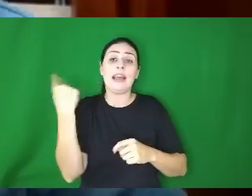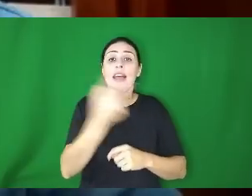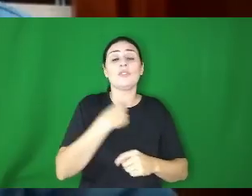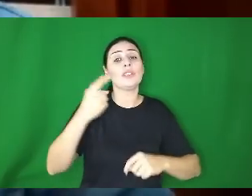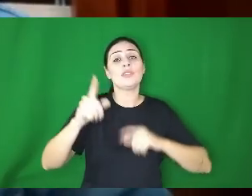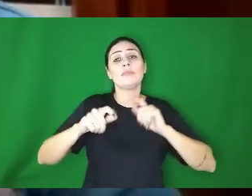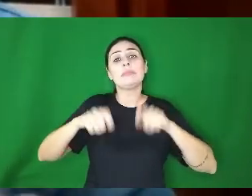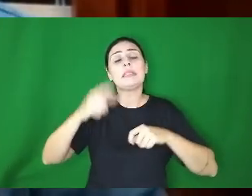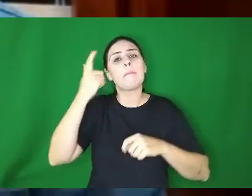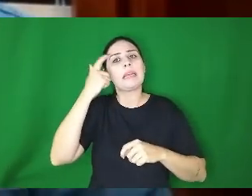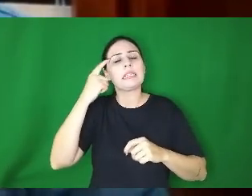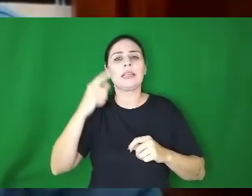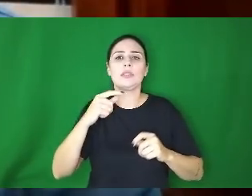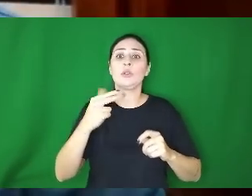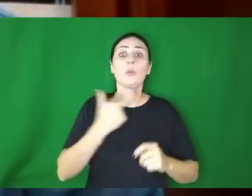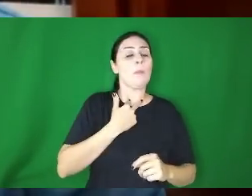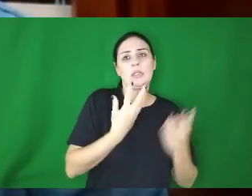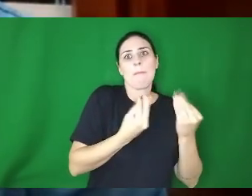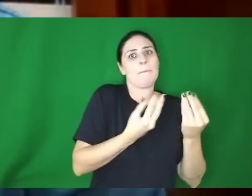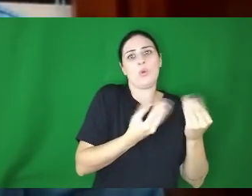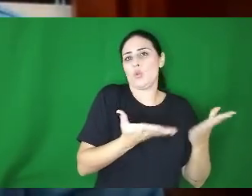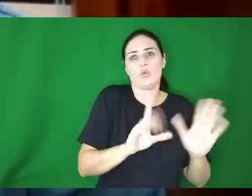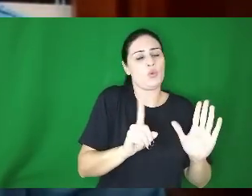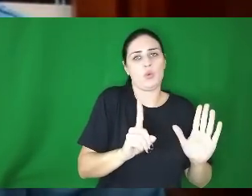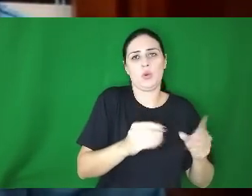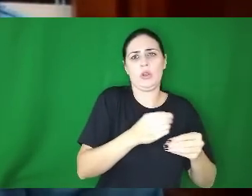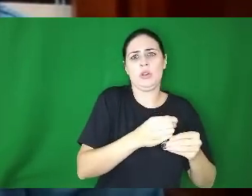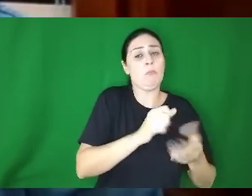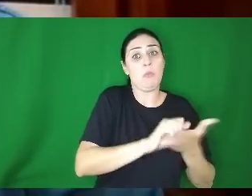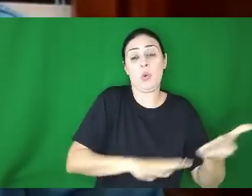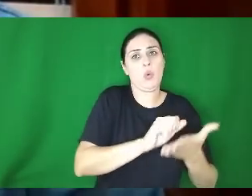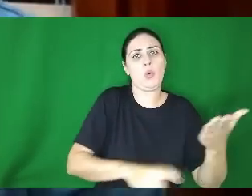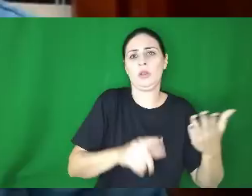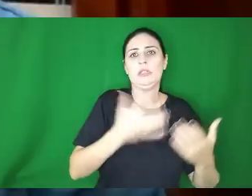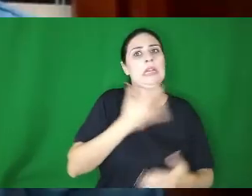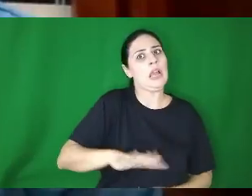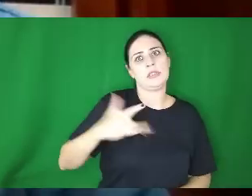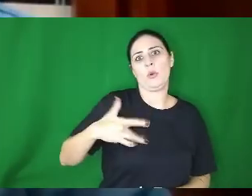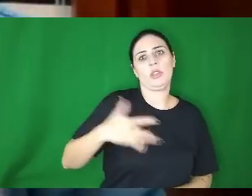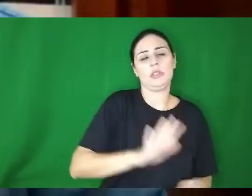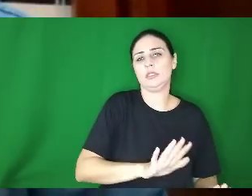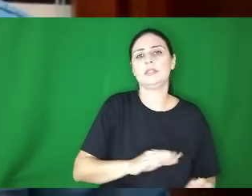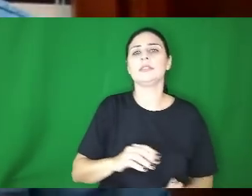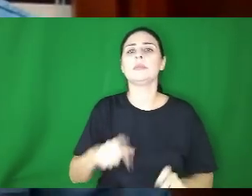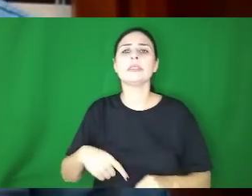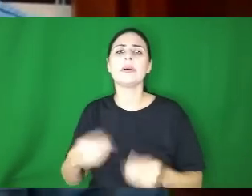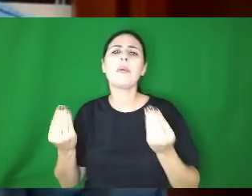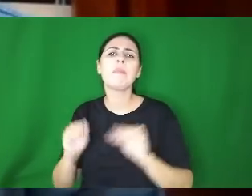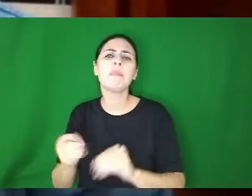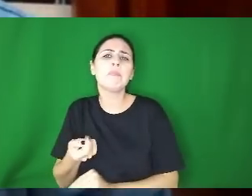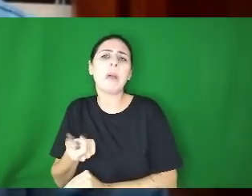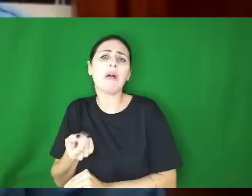o que acontece de fato. Então, nós temos que pensar, num tempo que a gente tem, não